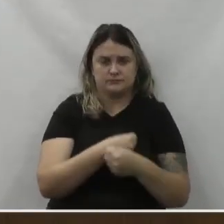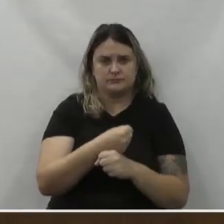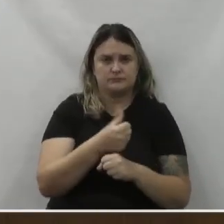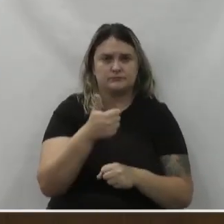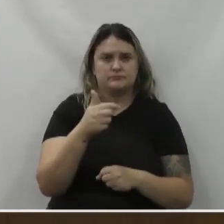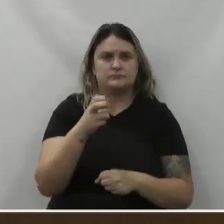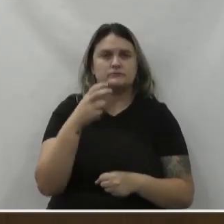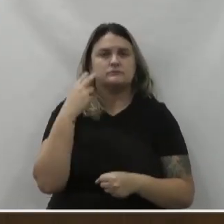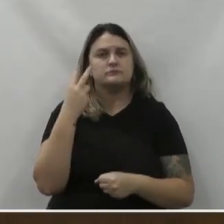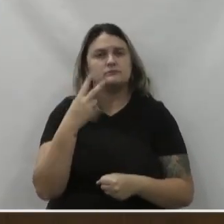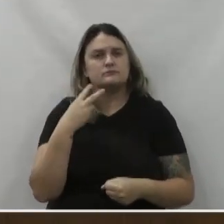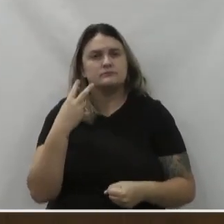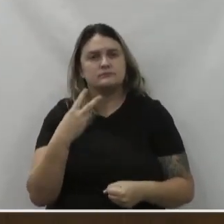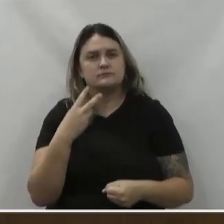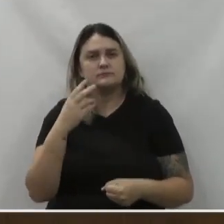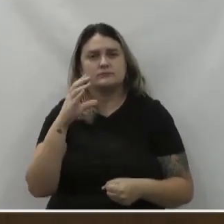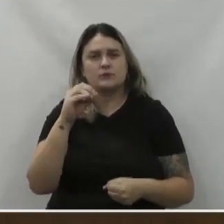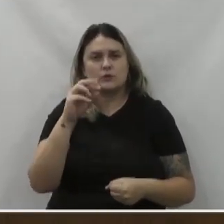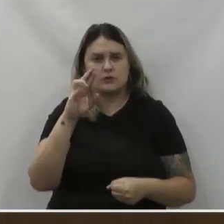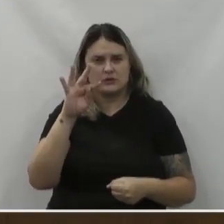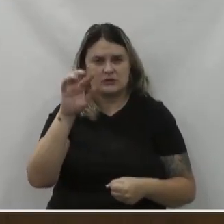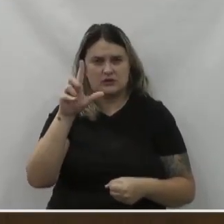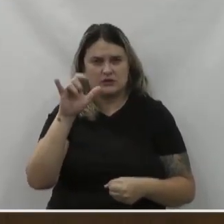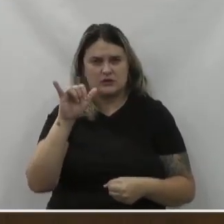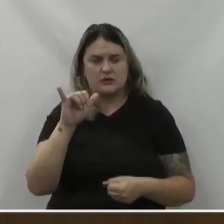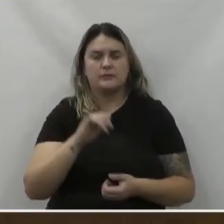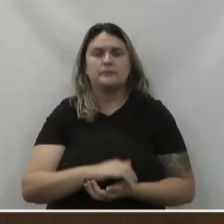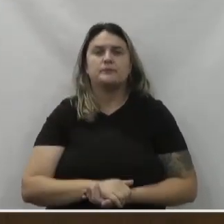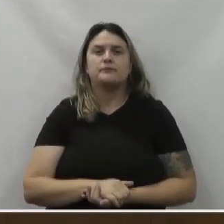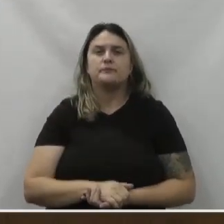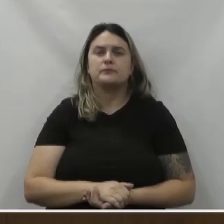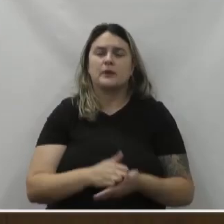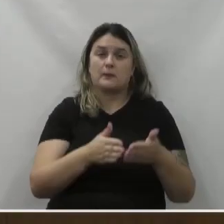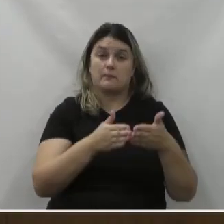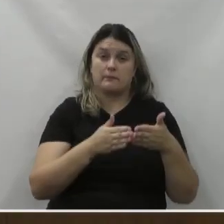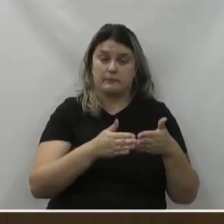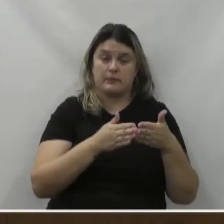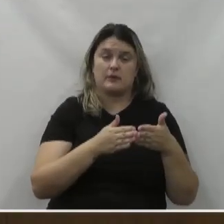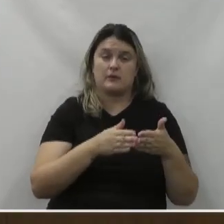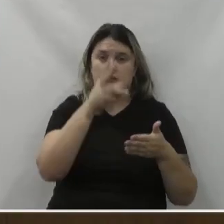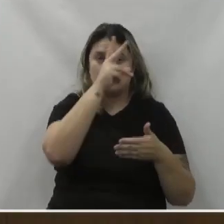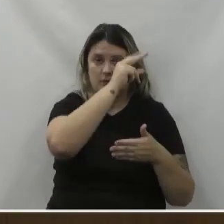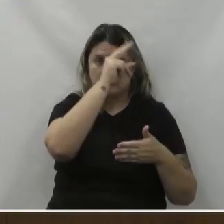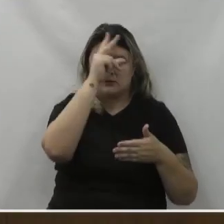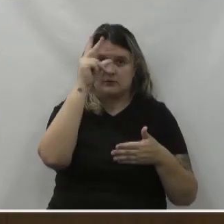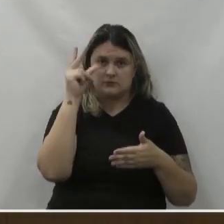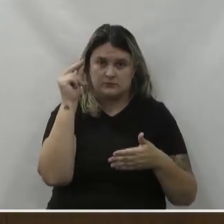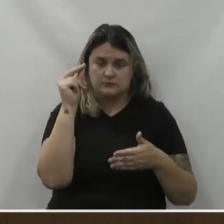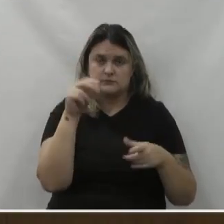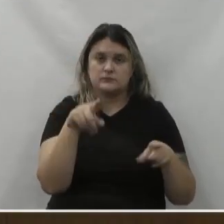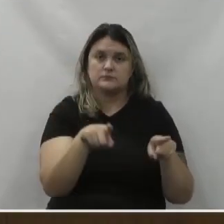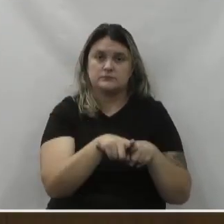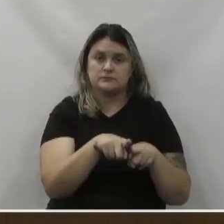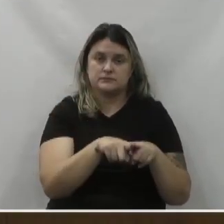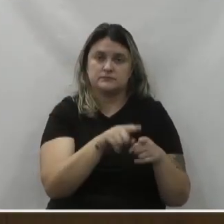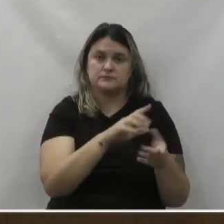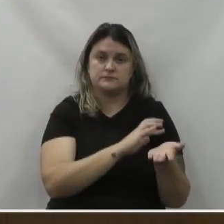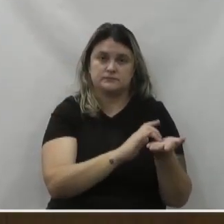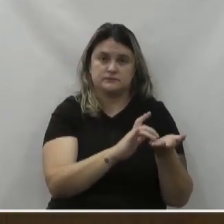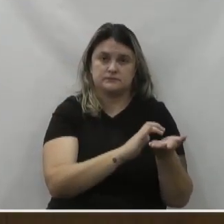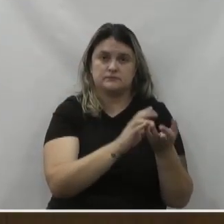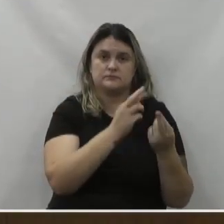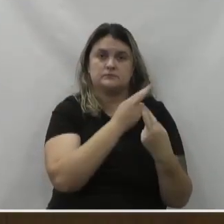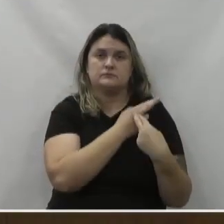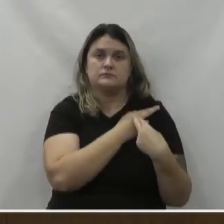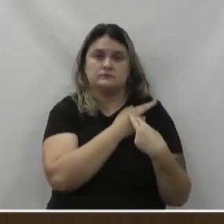186/2025, do vereador Valdir Luiz Cortellini, ao Poder Executivo Municipal, por meio da secretaria